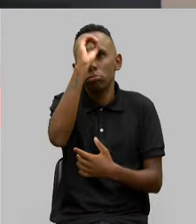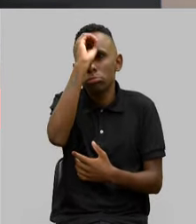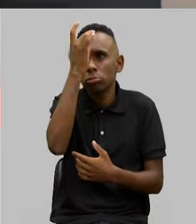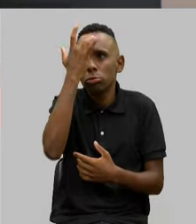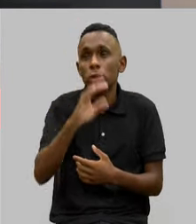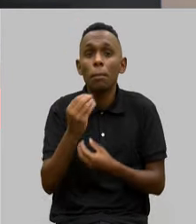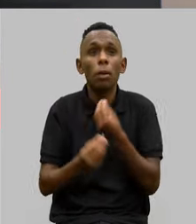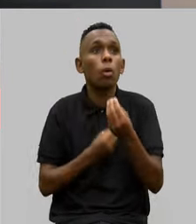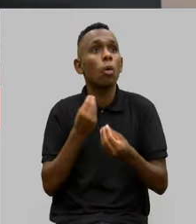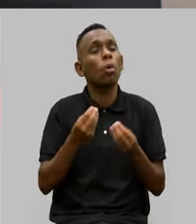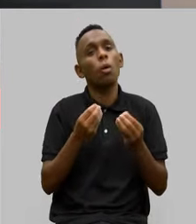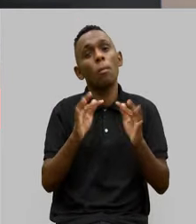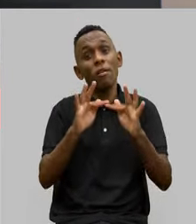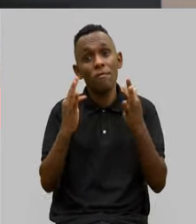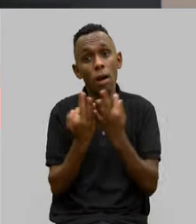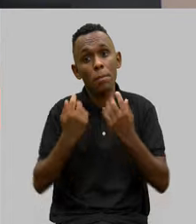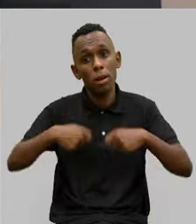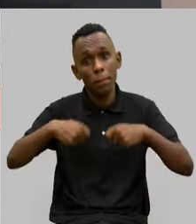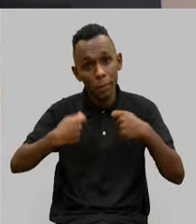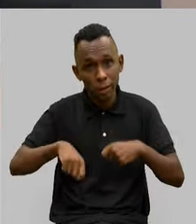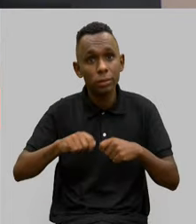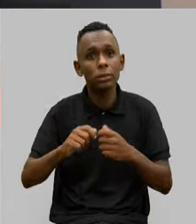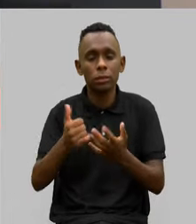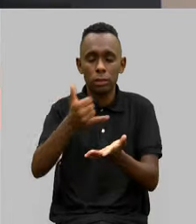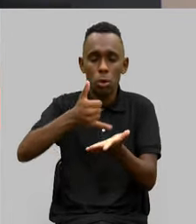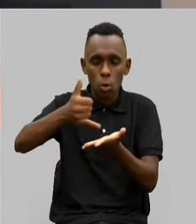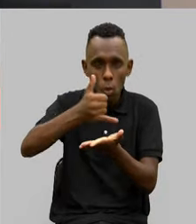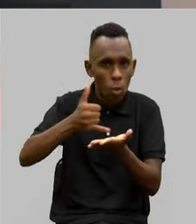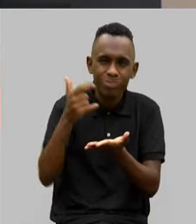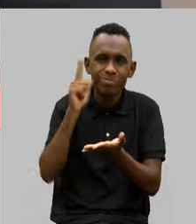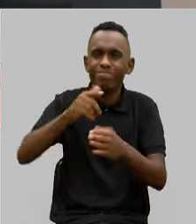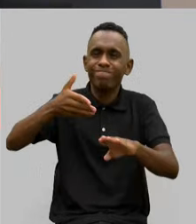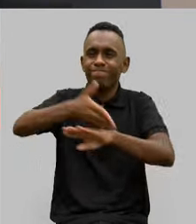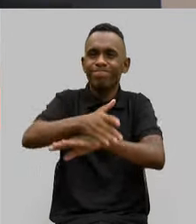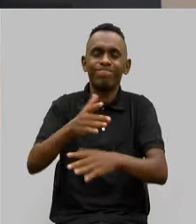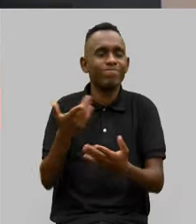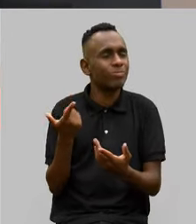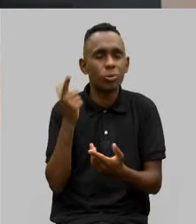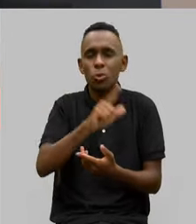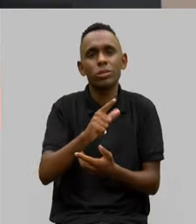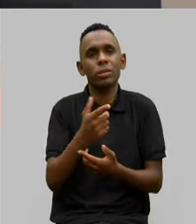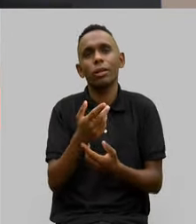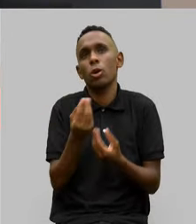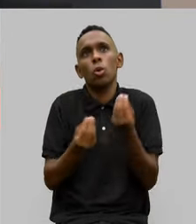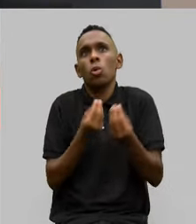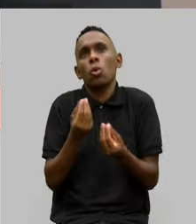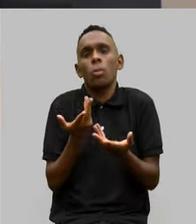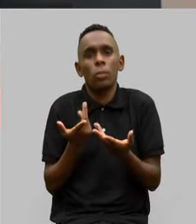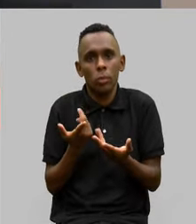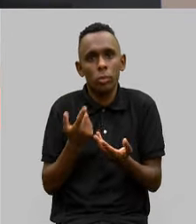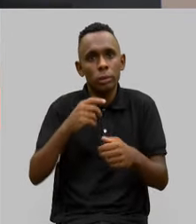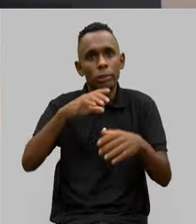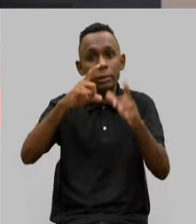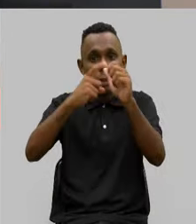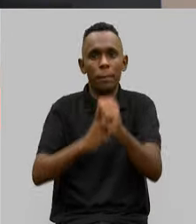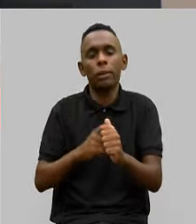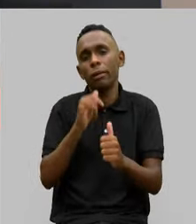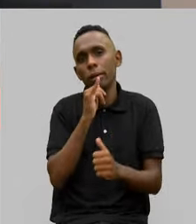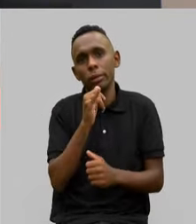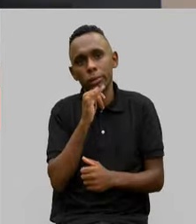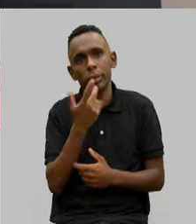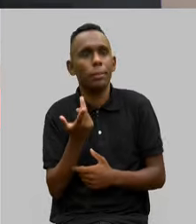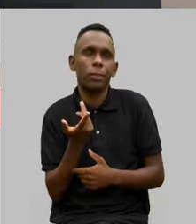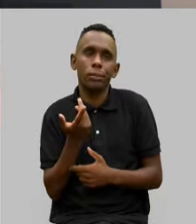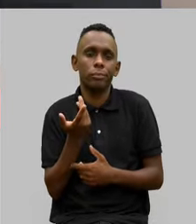essas famílias que precisam muito desse olho não conseguem ter o acesso eu não sei como seria se dependesse para gastar como por